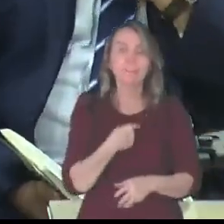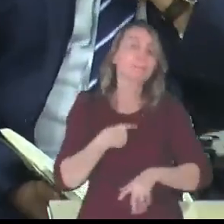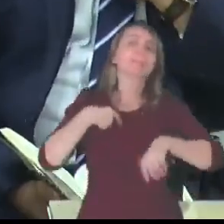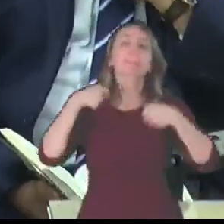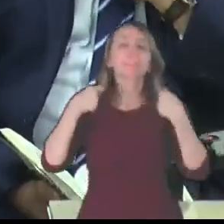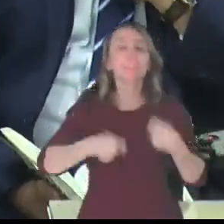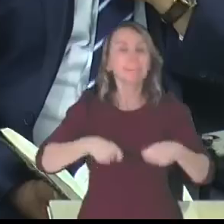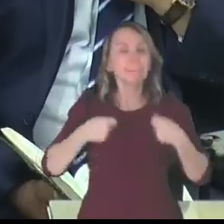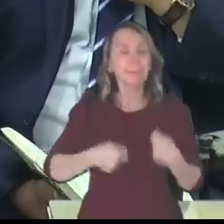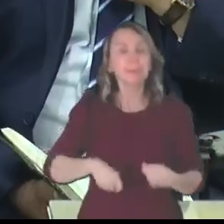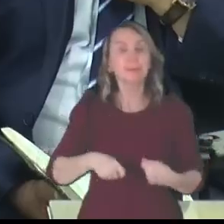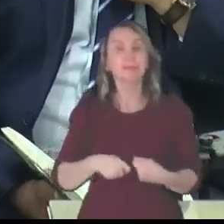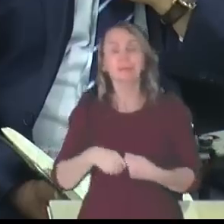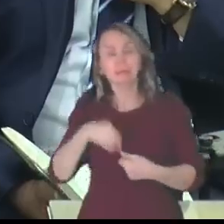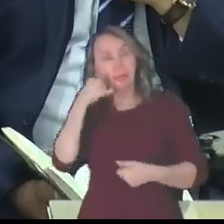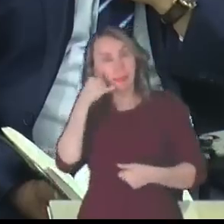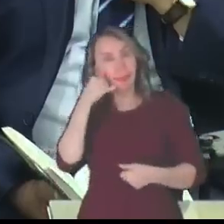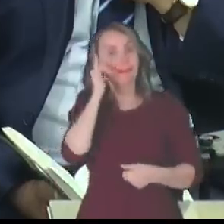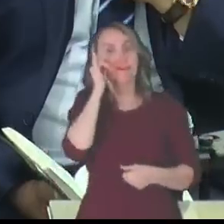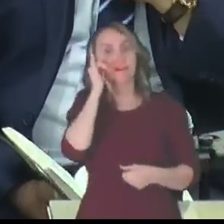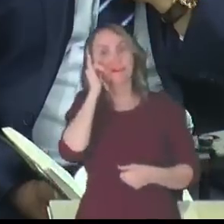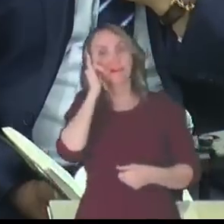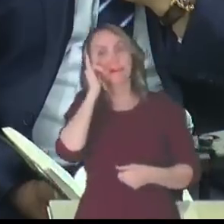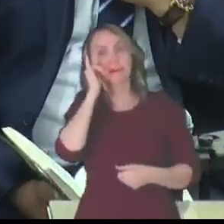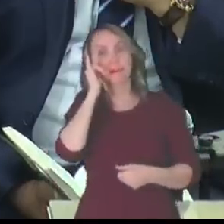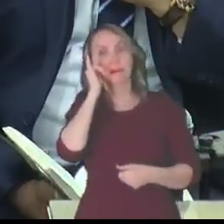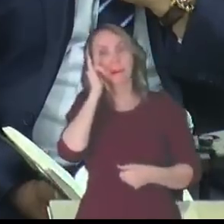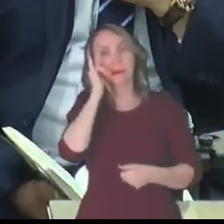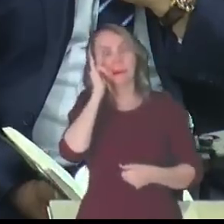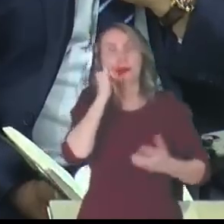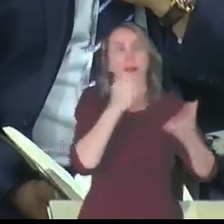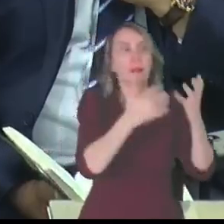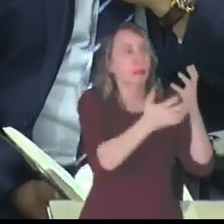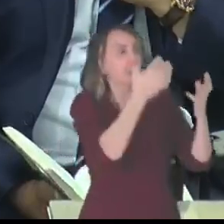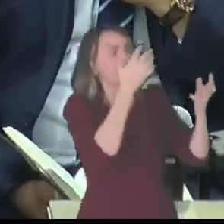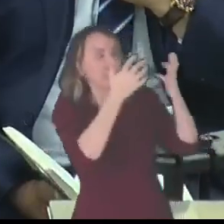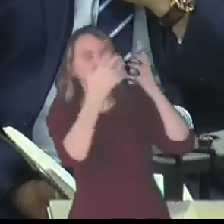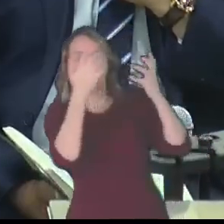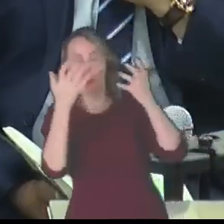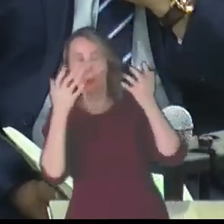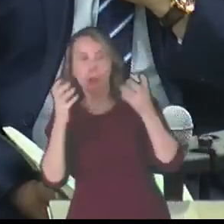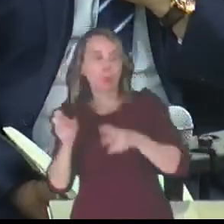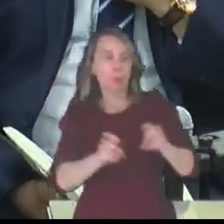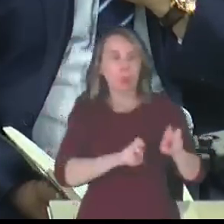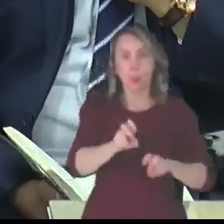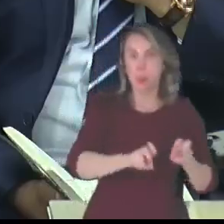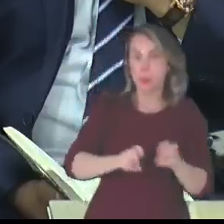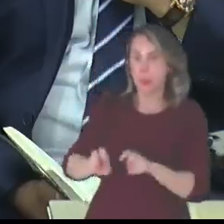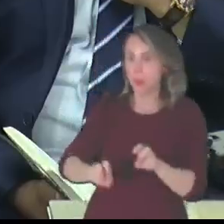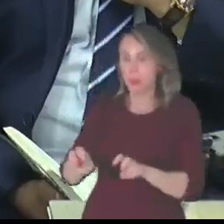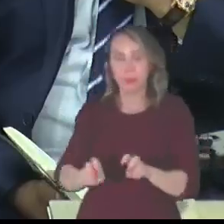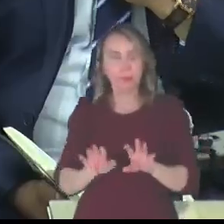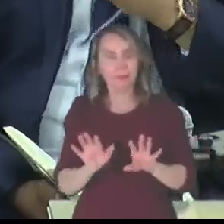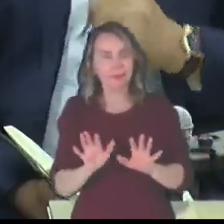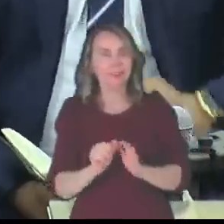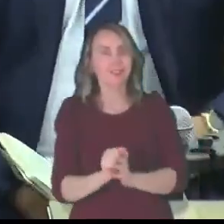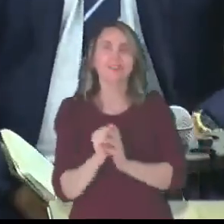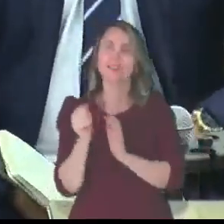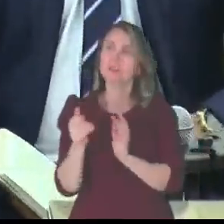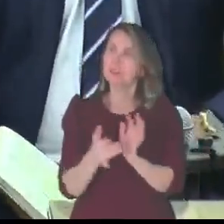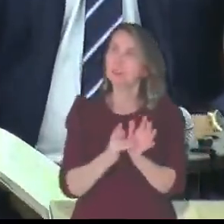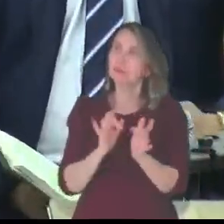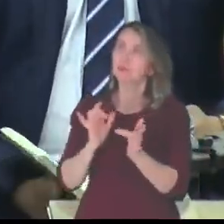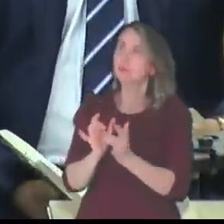pegar uma briga com o corre corre e dizer Jesus eu vou separar um tempo